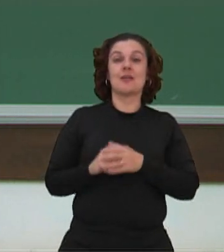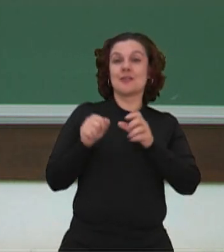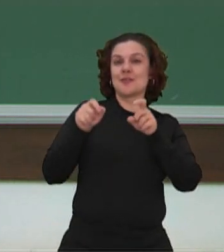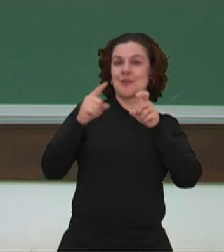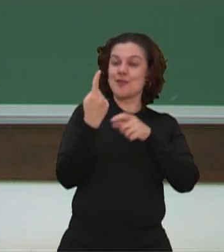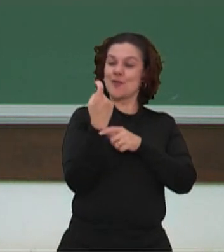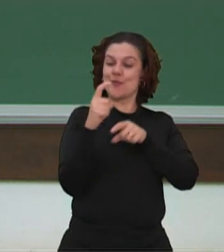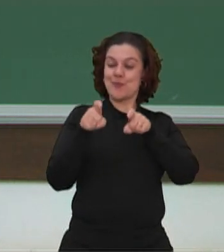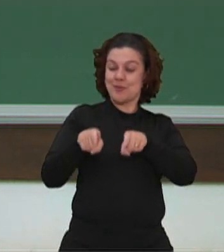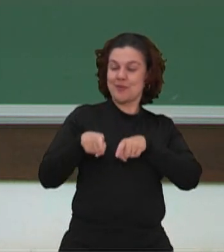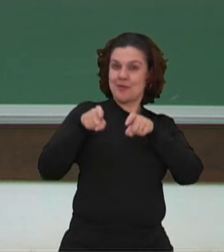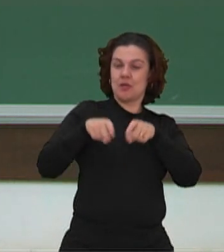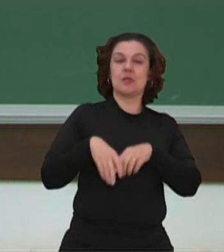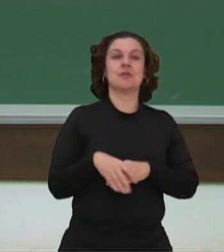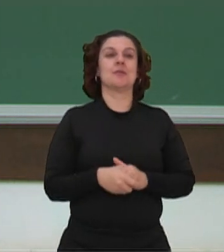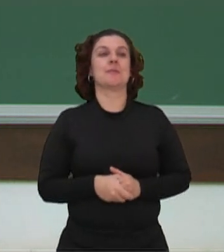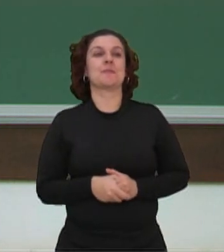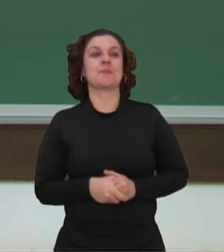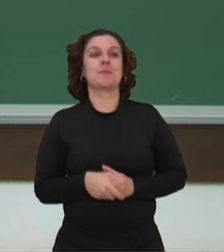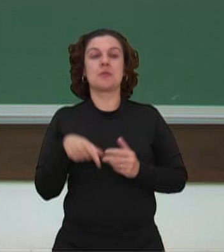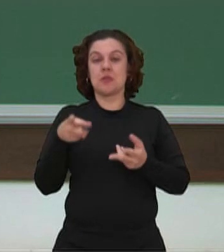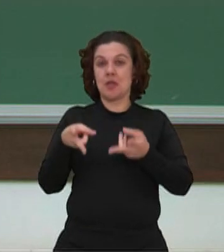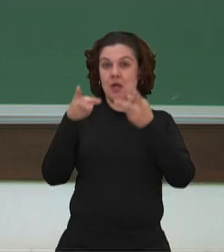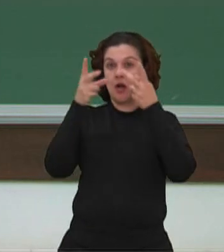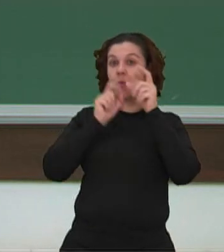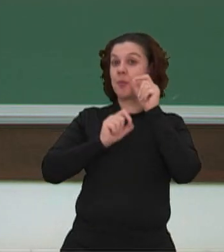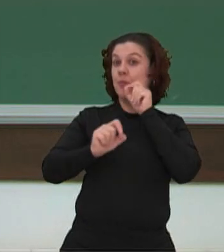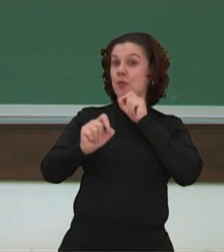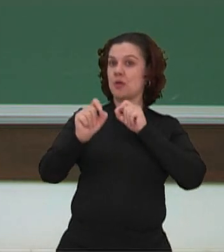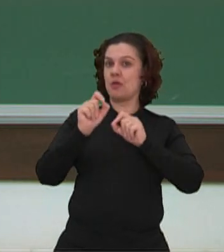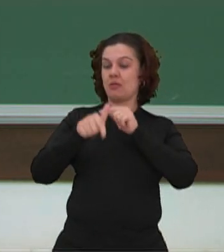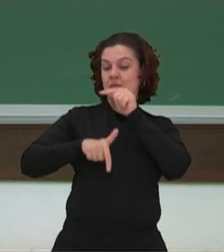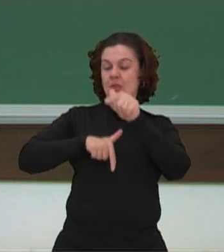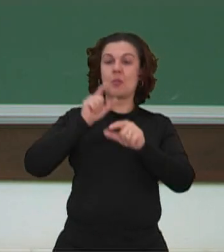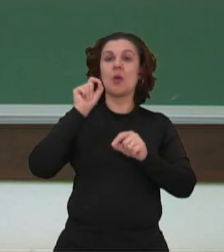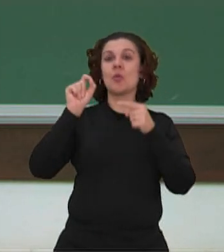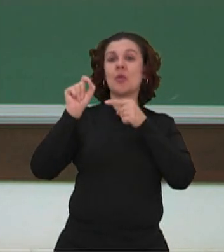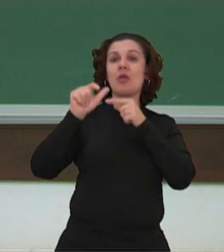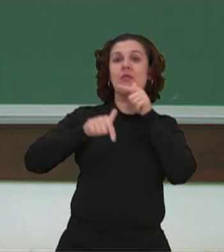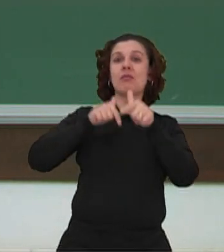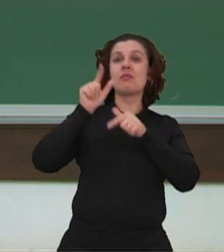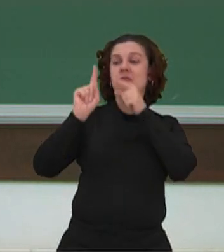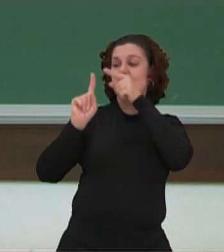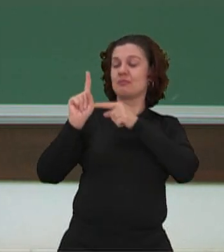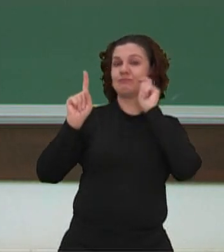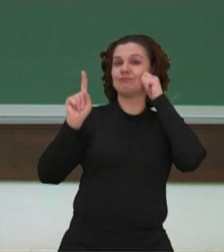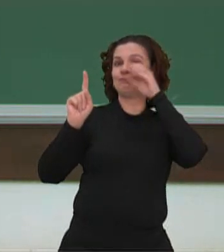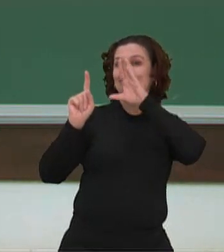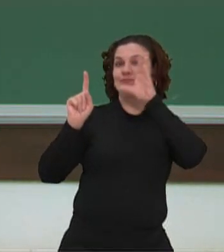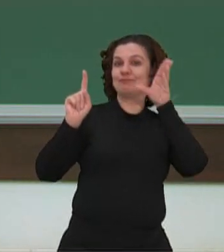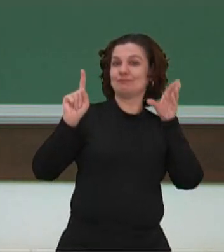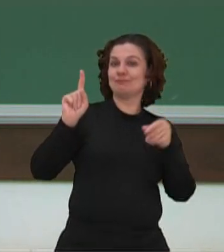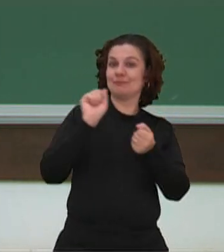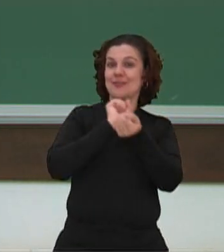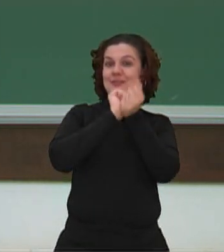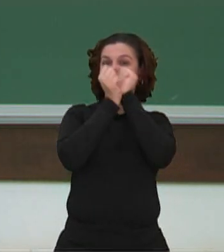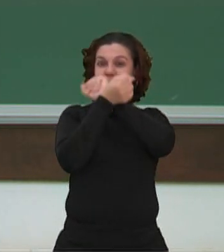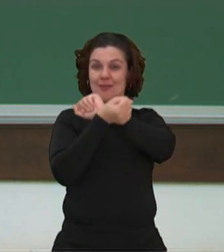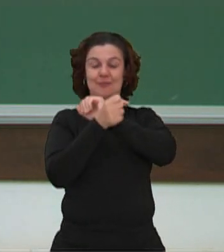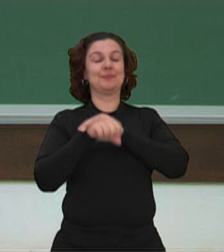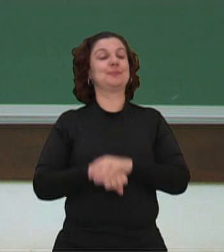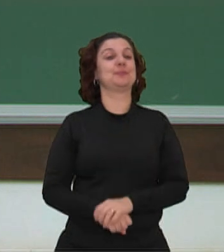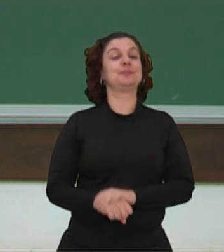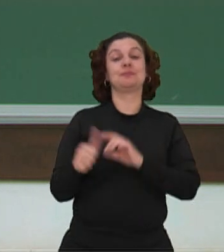plantation. Repara então que você tem mão de obra escrava. Aí, então, mão de obra escrava, uma